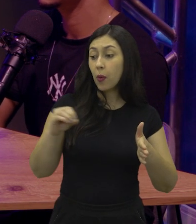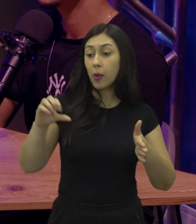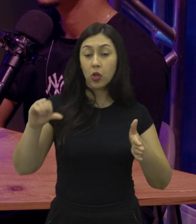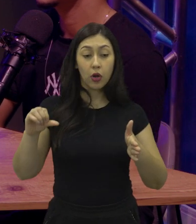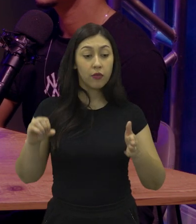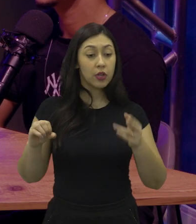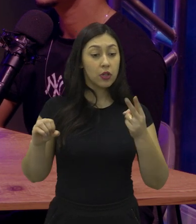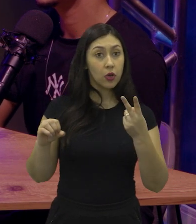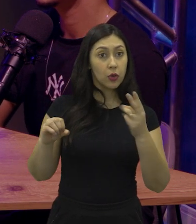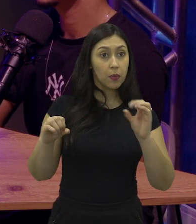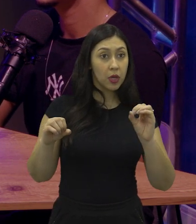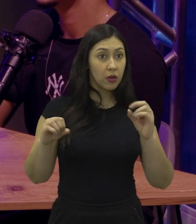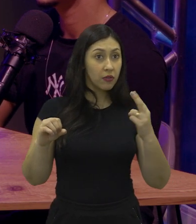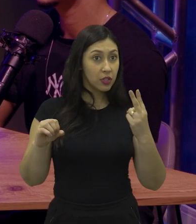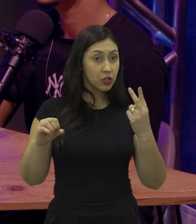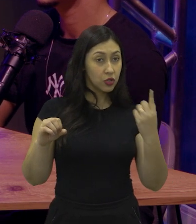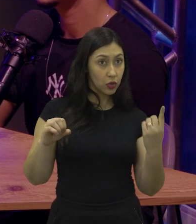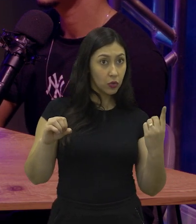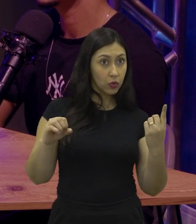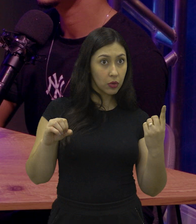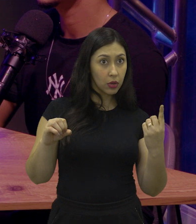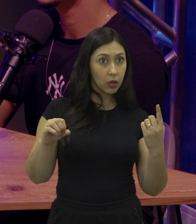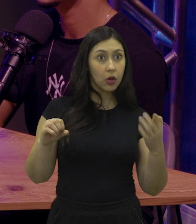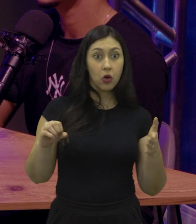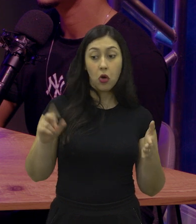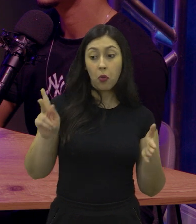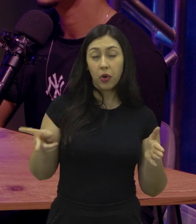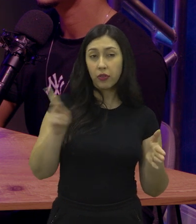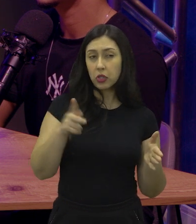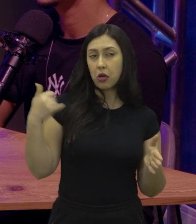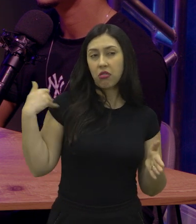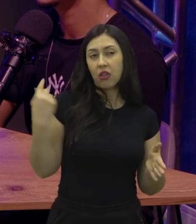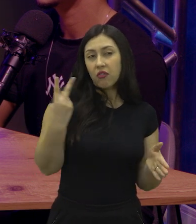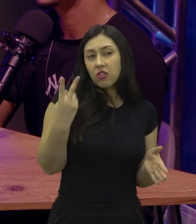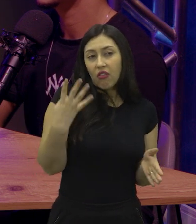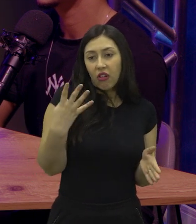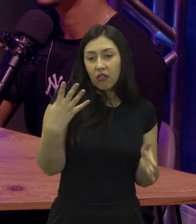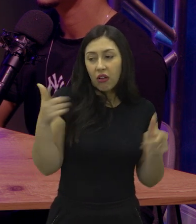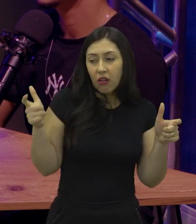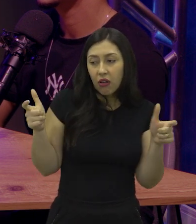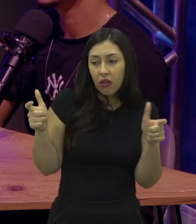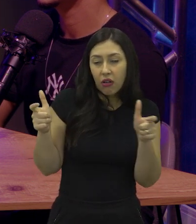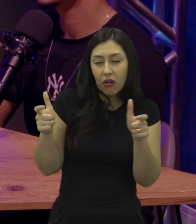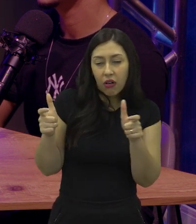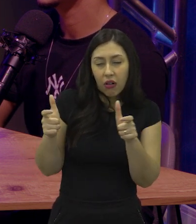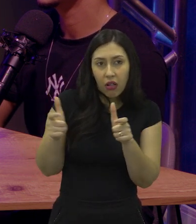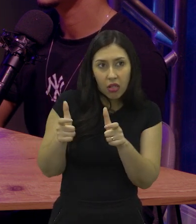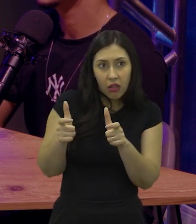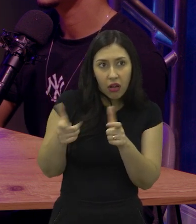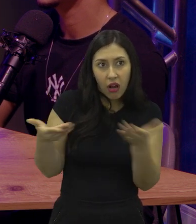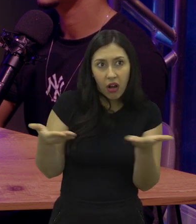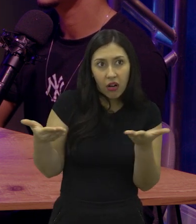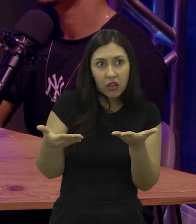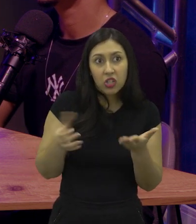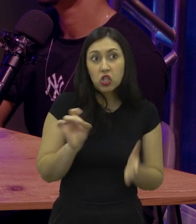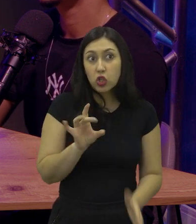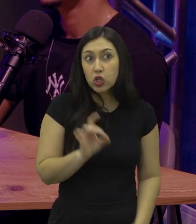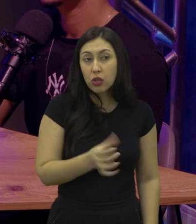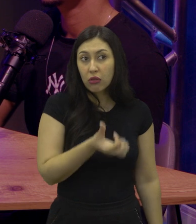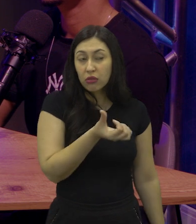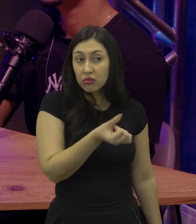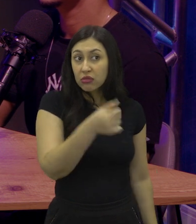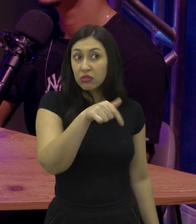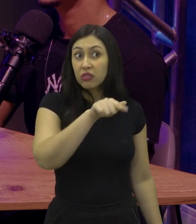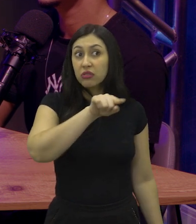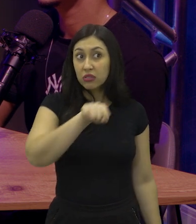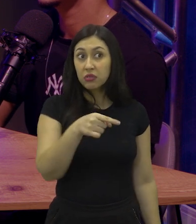2021, o número de professores em início de carreira, com até 24 anos de idade, caiu de 116 mil para 67 mil,